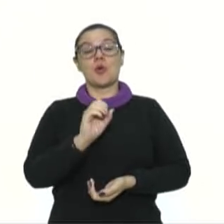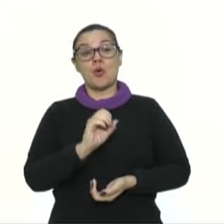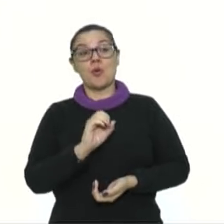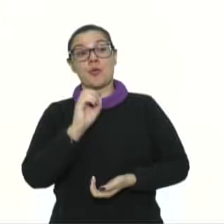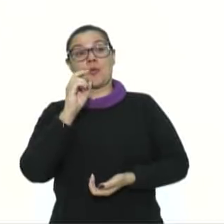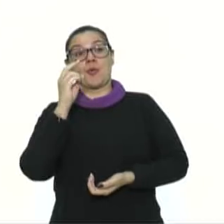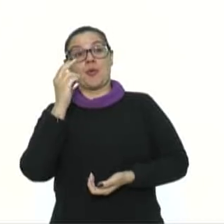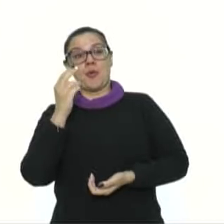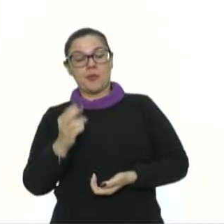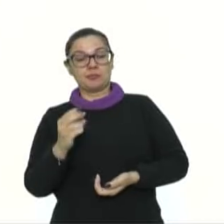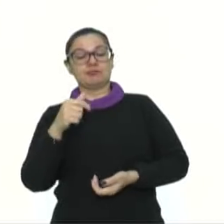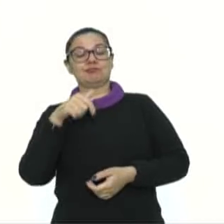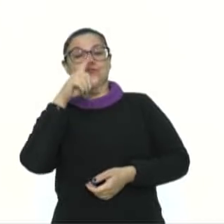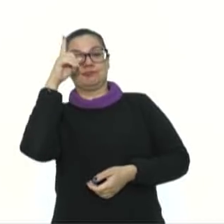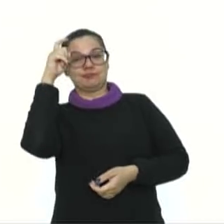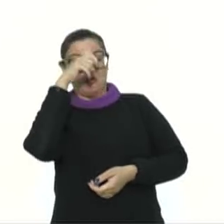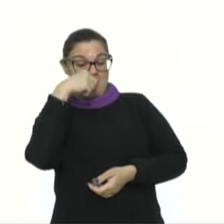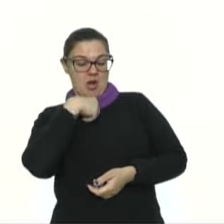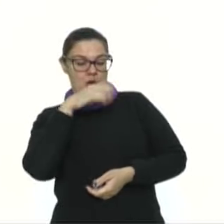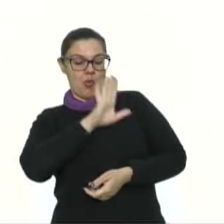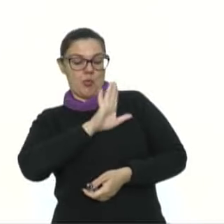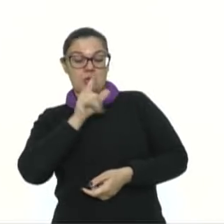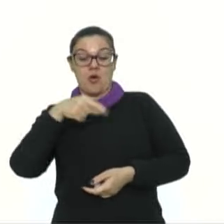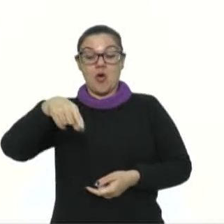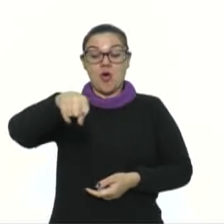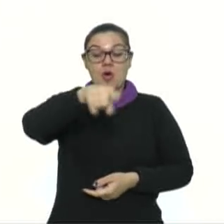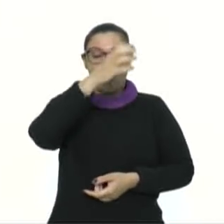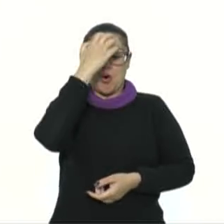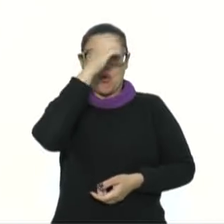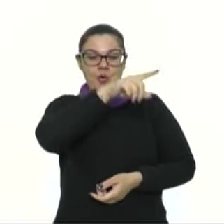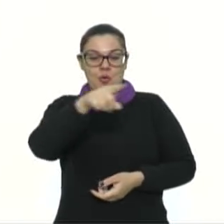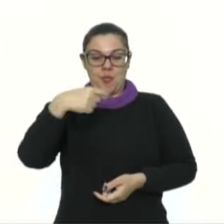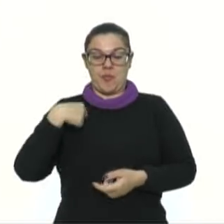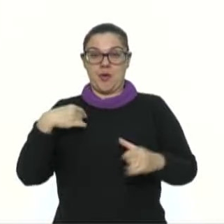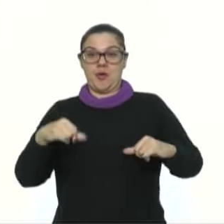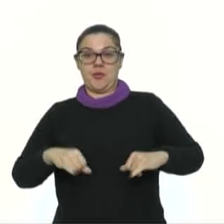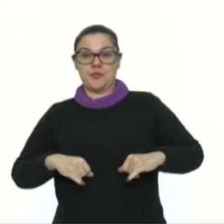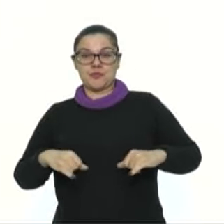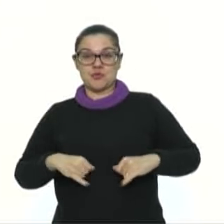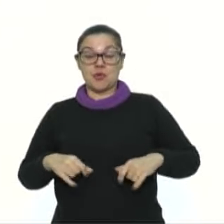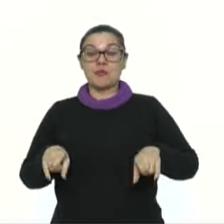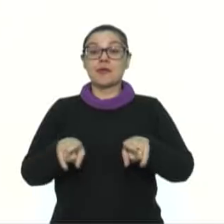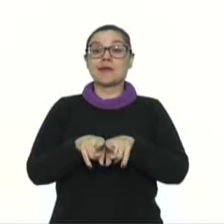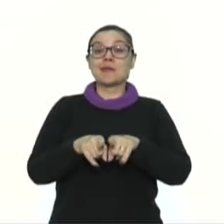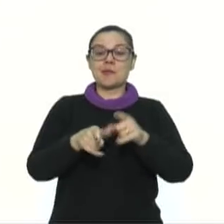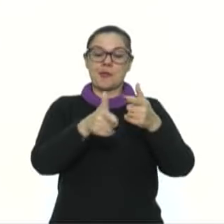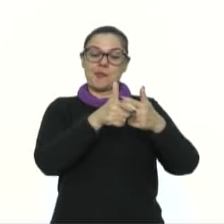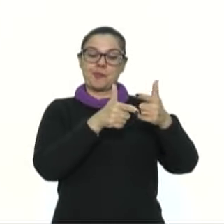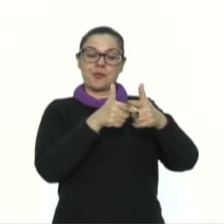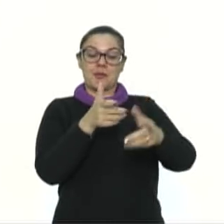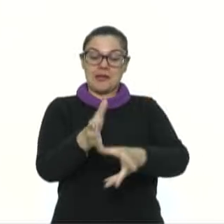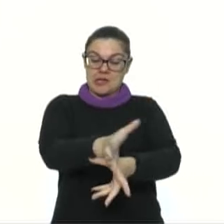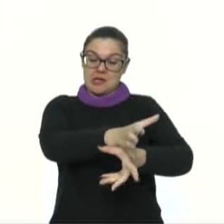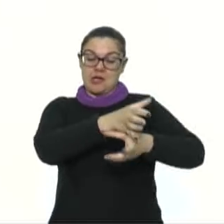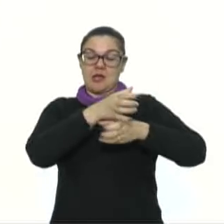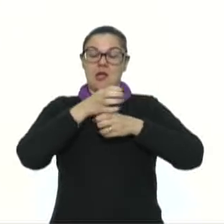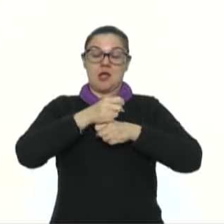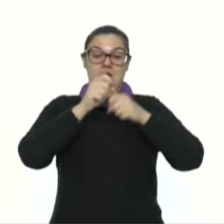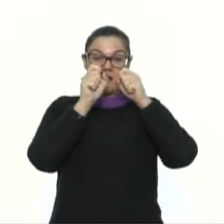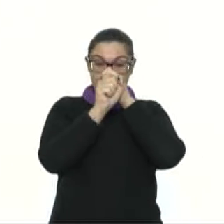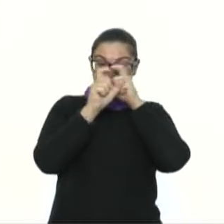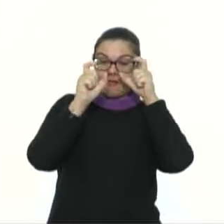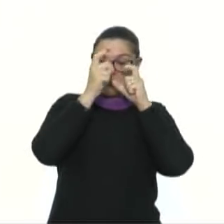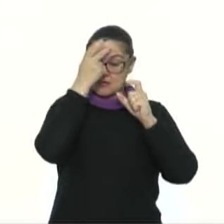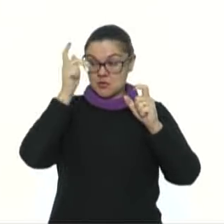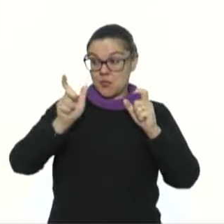ou dificuldades e podem utilizar os seus problemas para angariar, conseguir a atenção